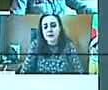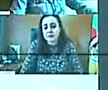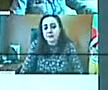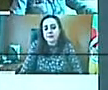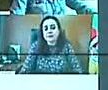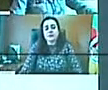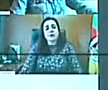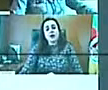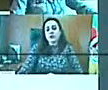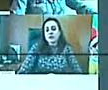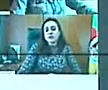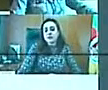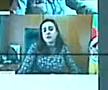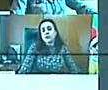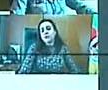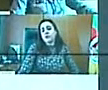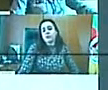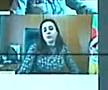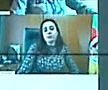Deputada Kelly Moraes.